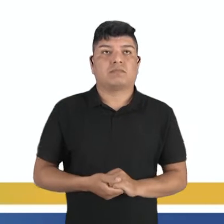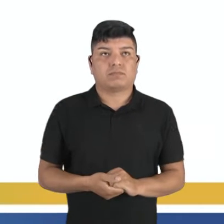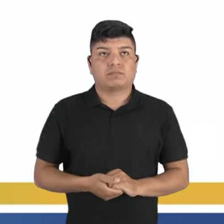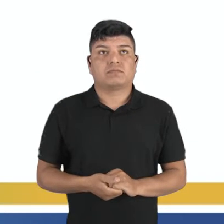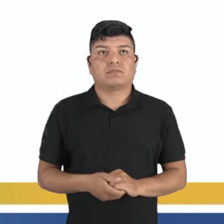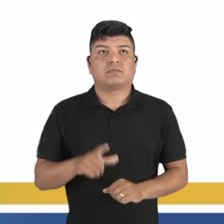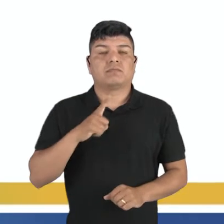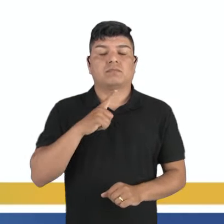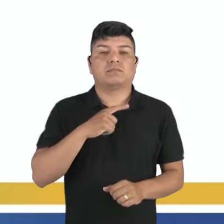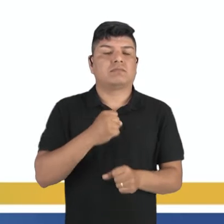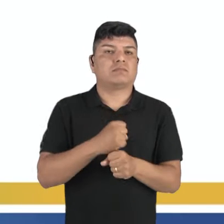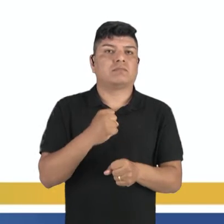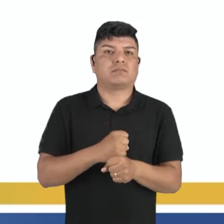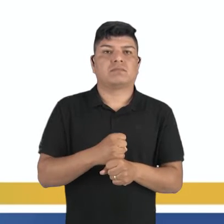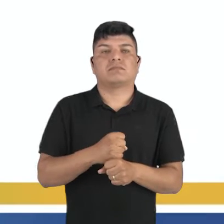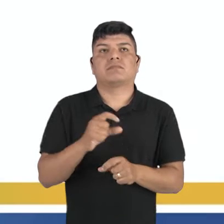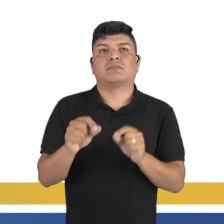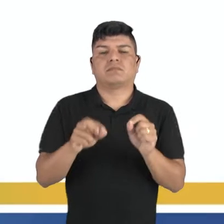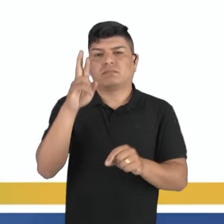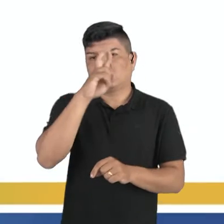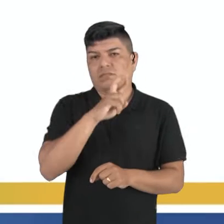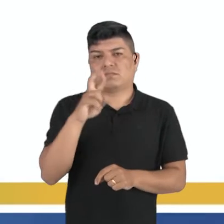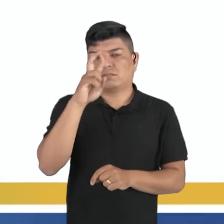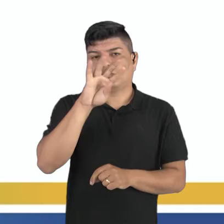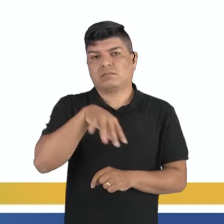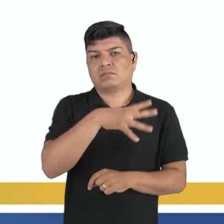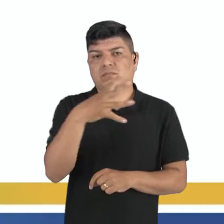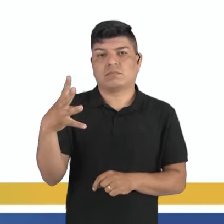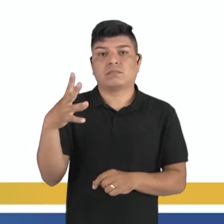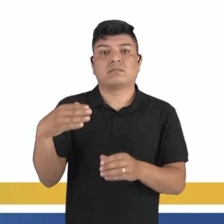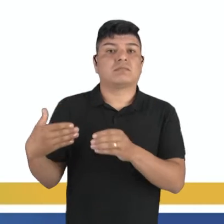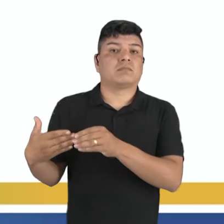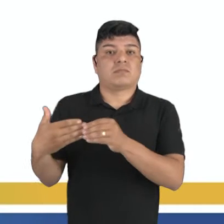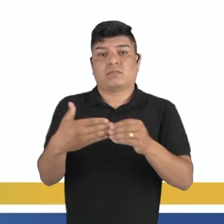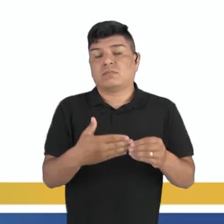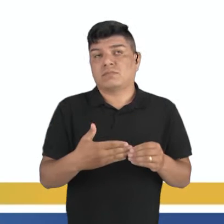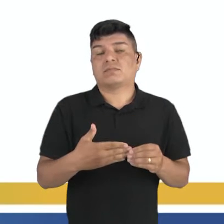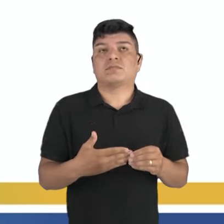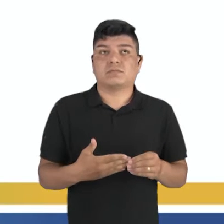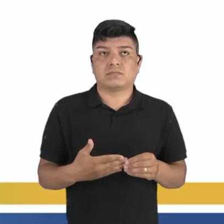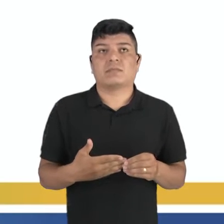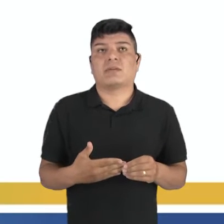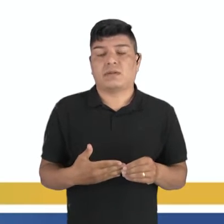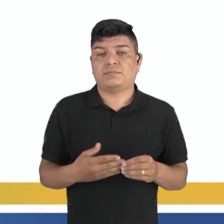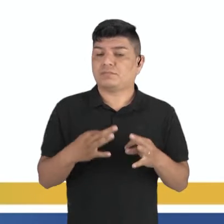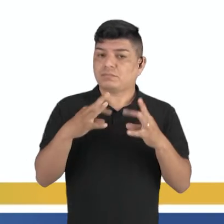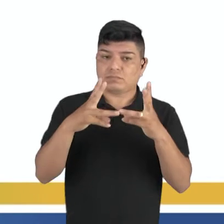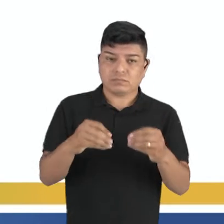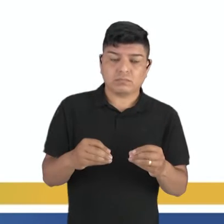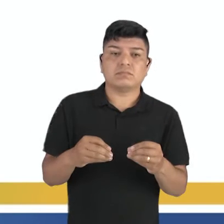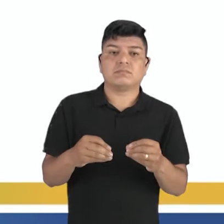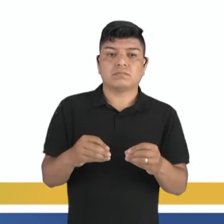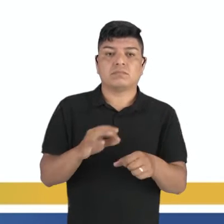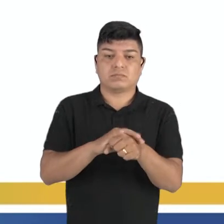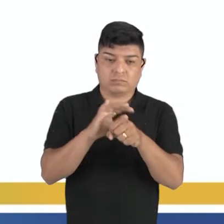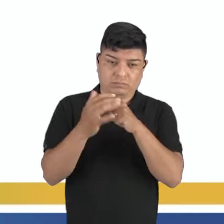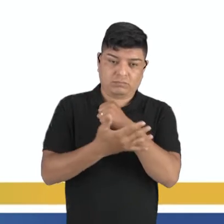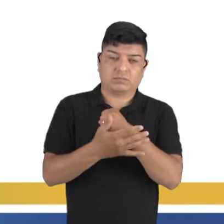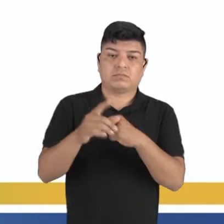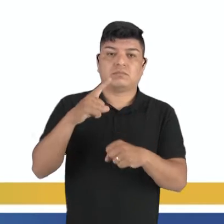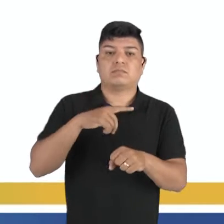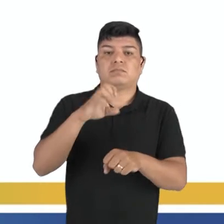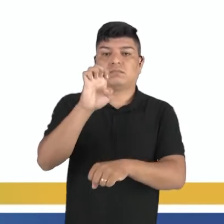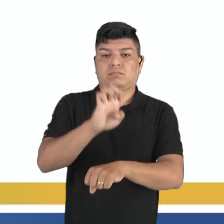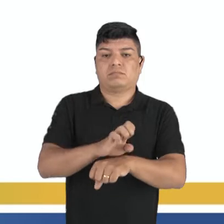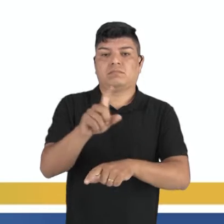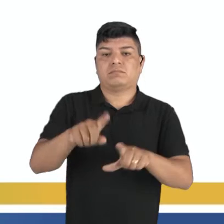Então, para o cálculo da média, nós vamos observar que a tabela já nos traz, né, o total de casos confirmados no estado